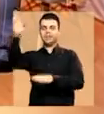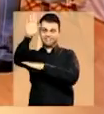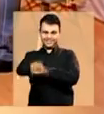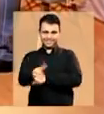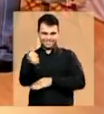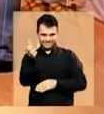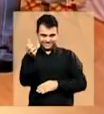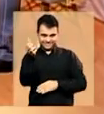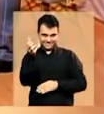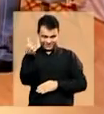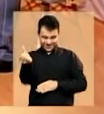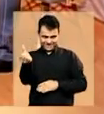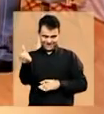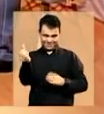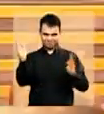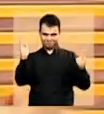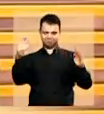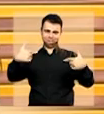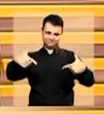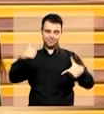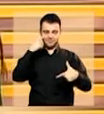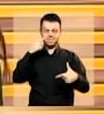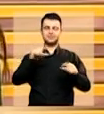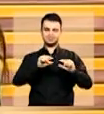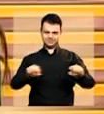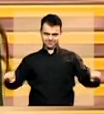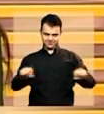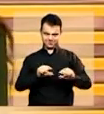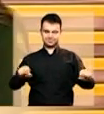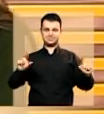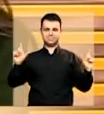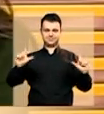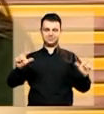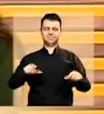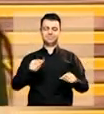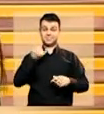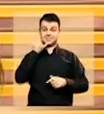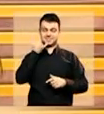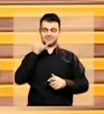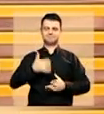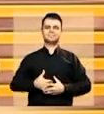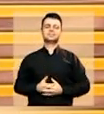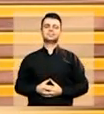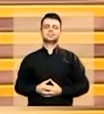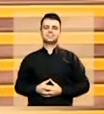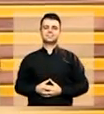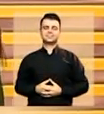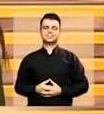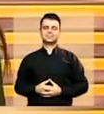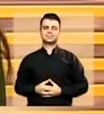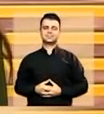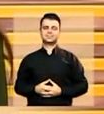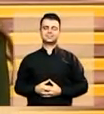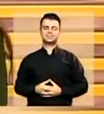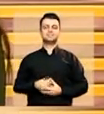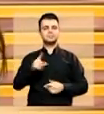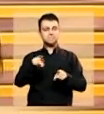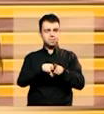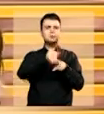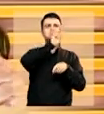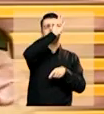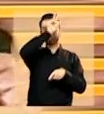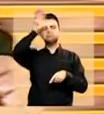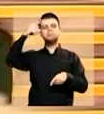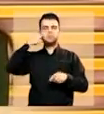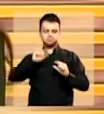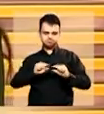essas palavras. Então, 3235-3569. E a Experimenta é uma org, tem no mundo inteiro, e tem o site,